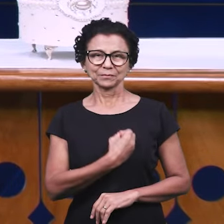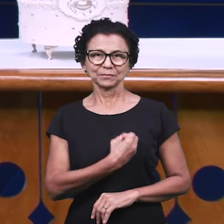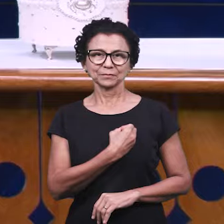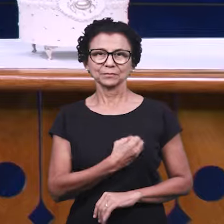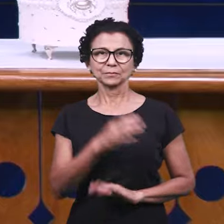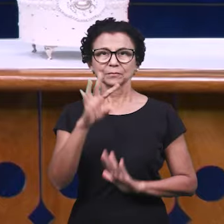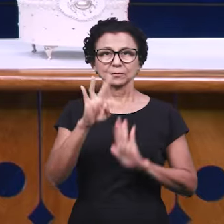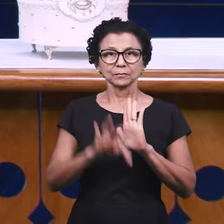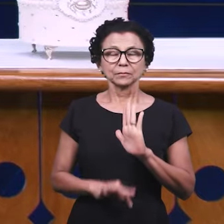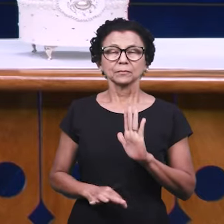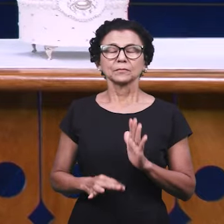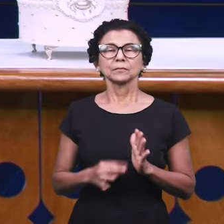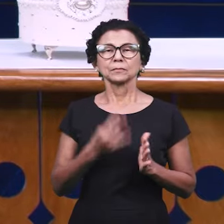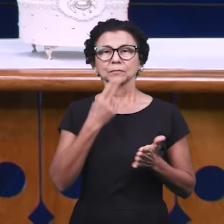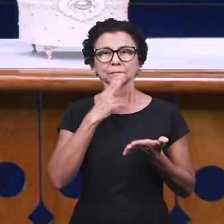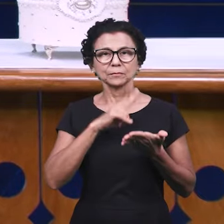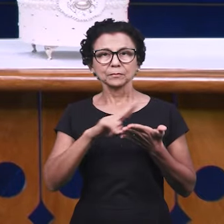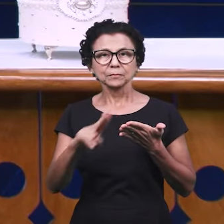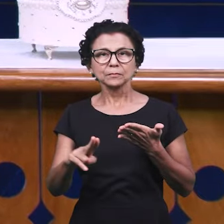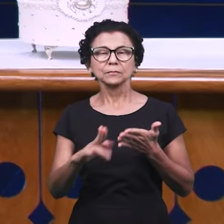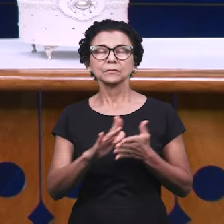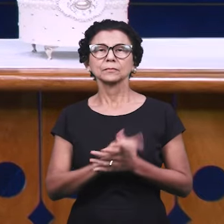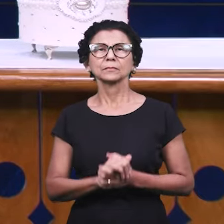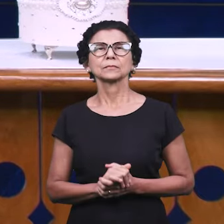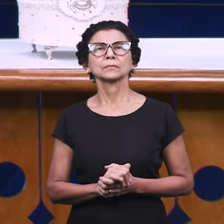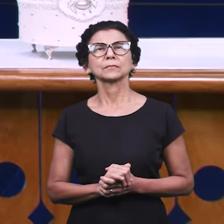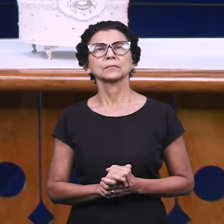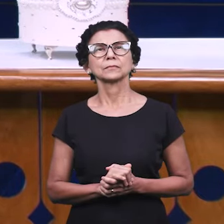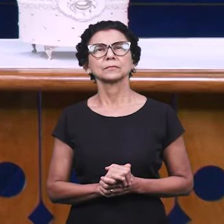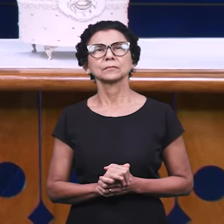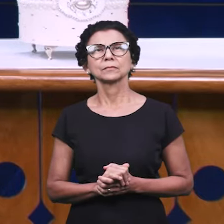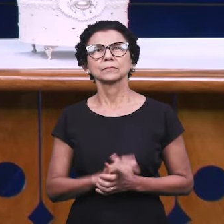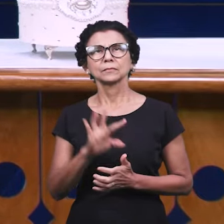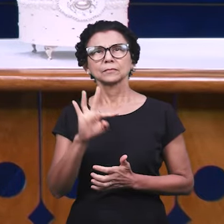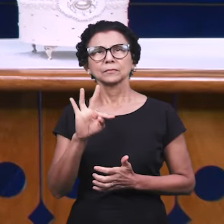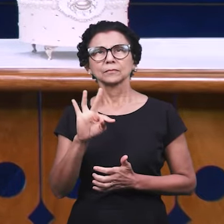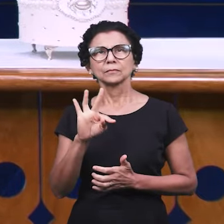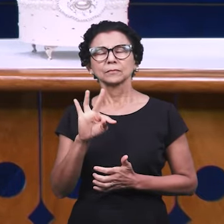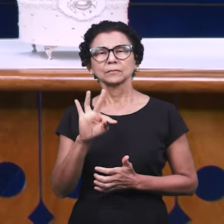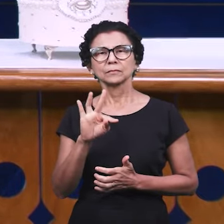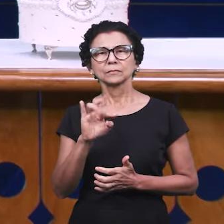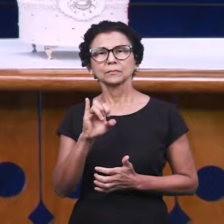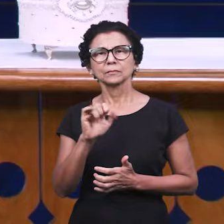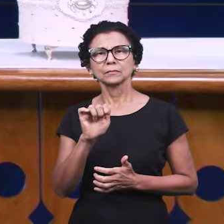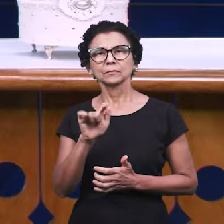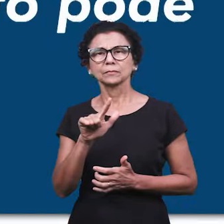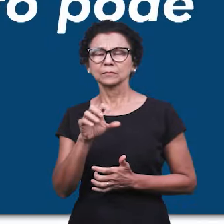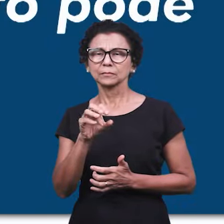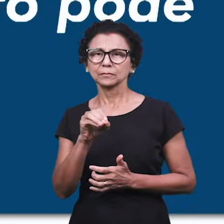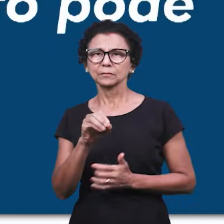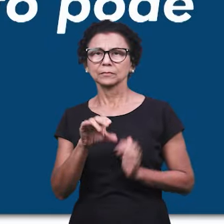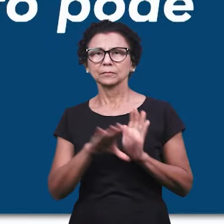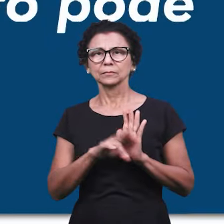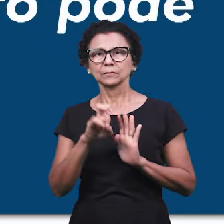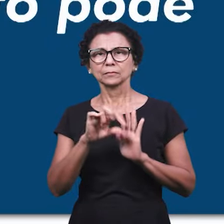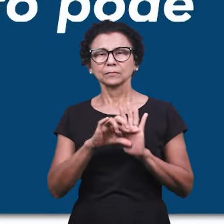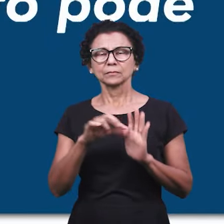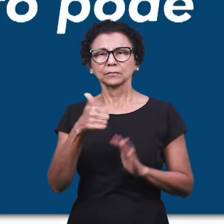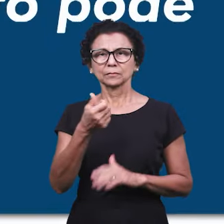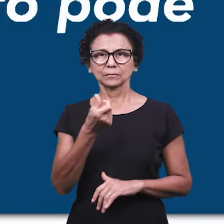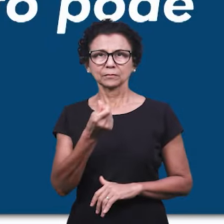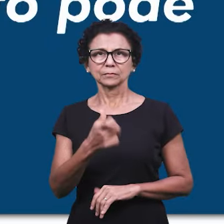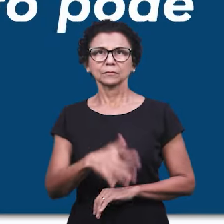na carta de Tiago, no capítulo 5, no verso 16. E a palavra do Senhor